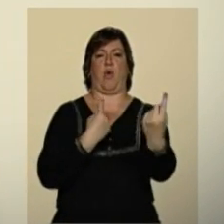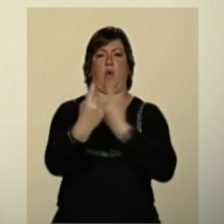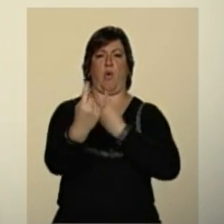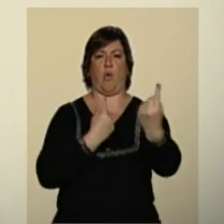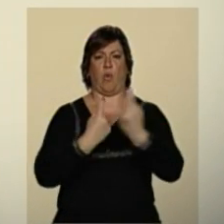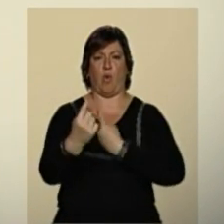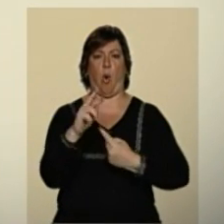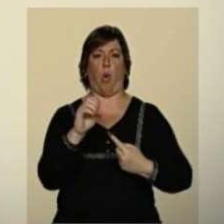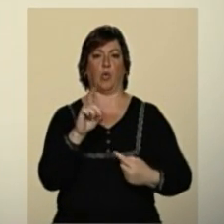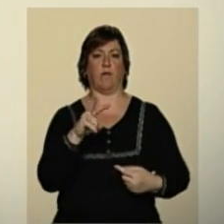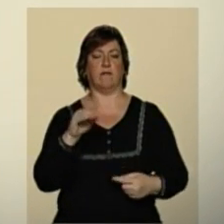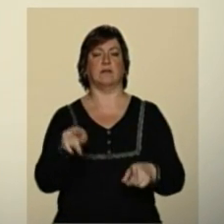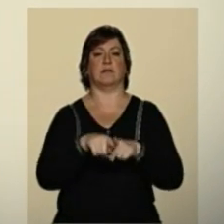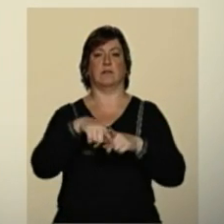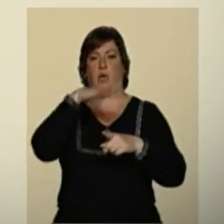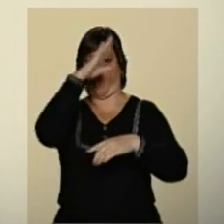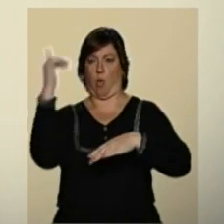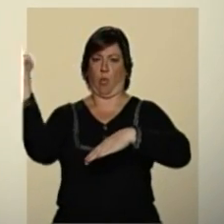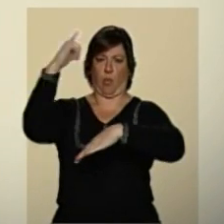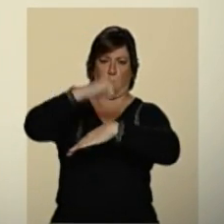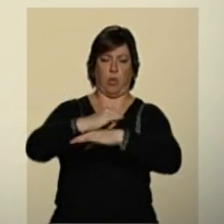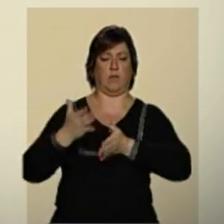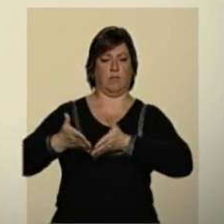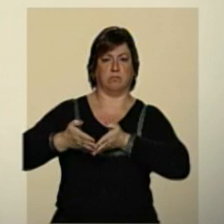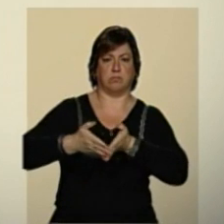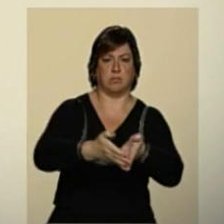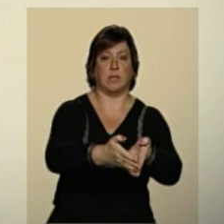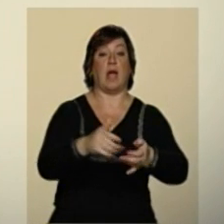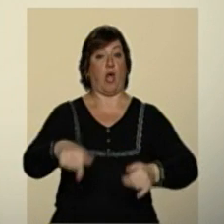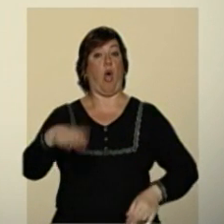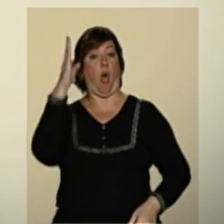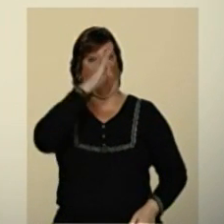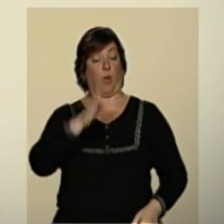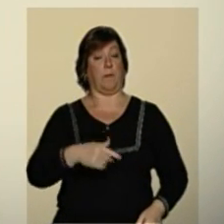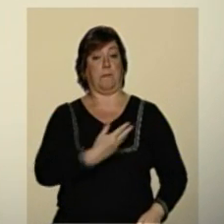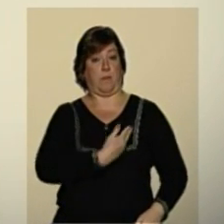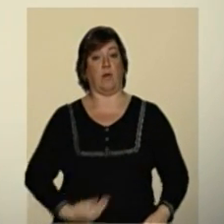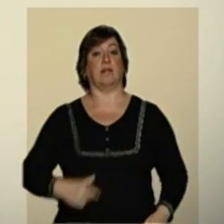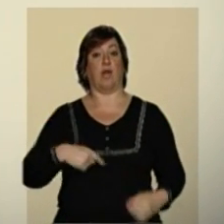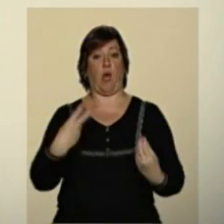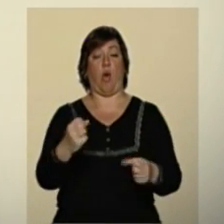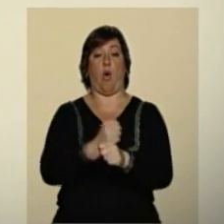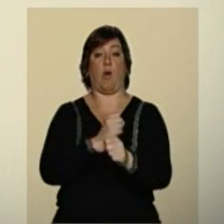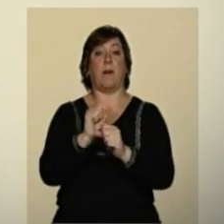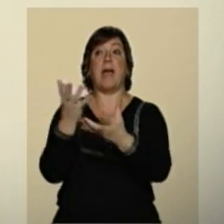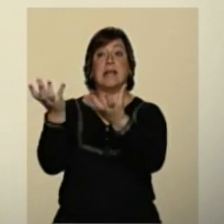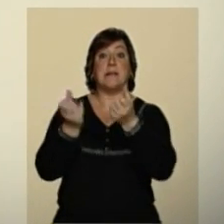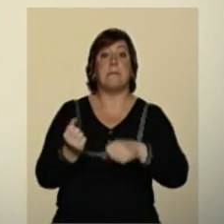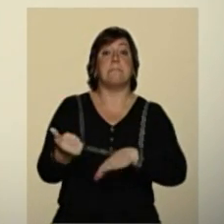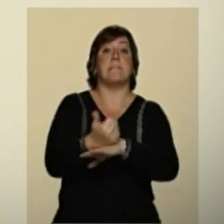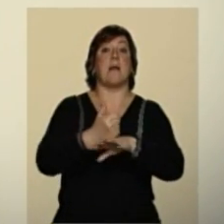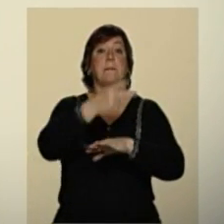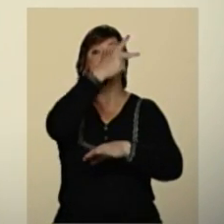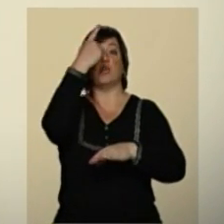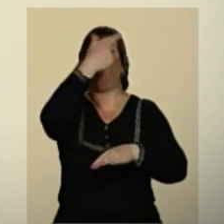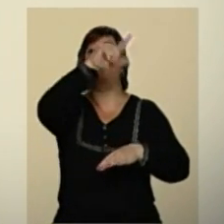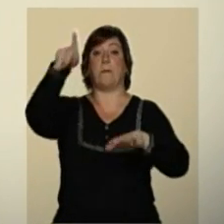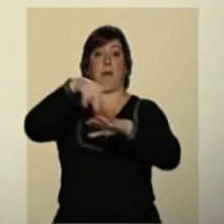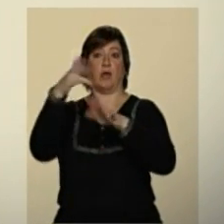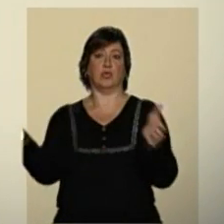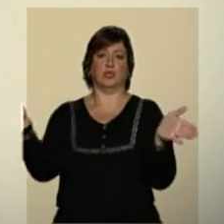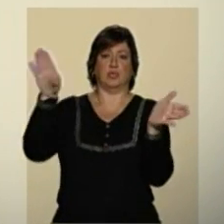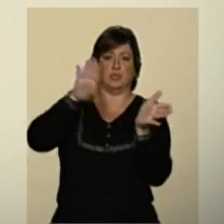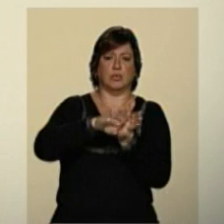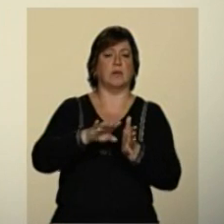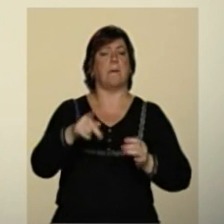portos aeroportos o Governo está fazendo obras para que a gente possa receber melhor o turista em todo o